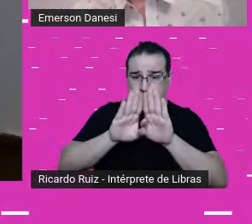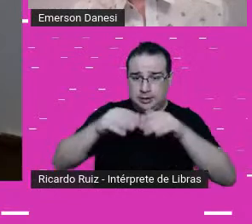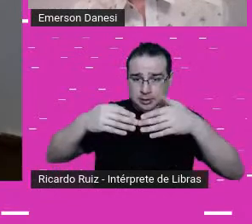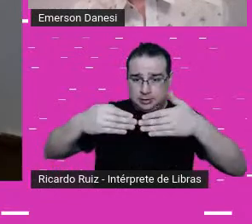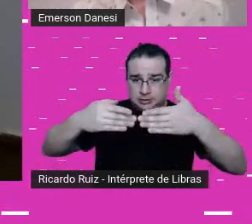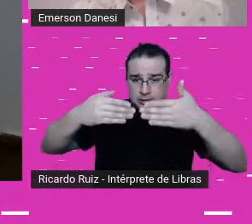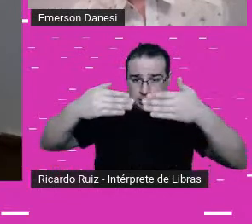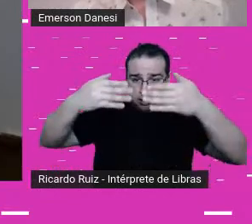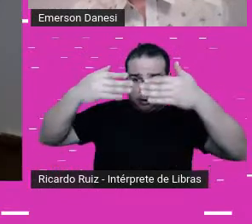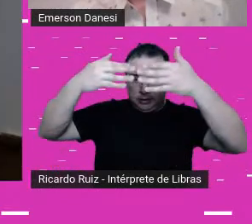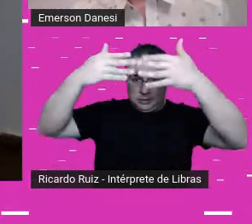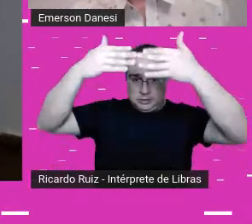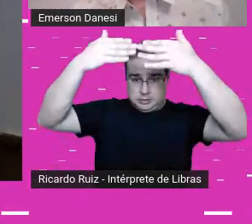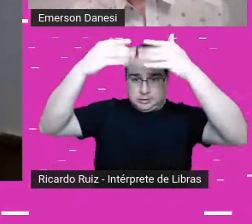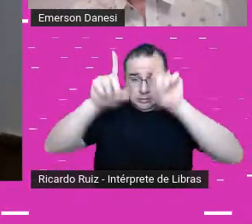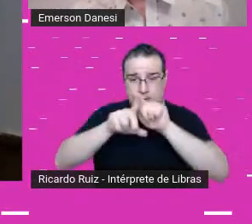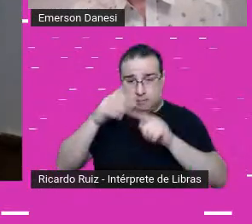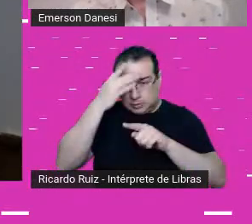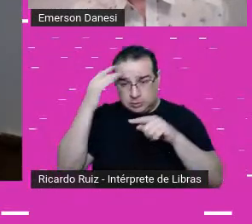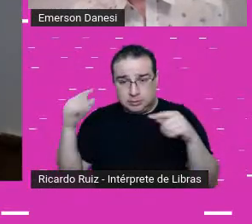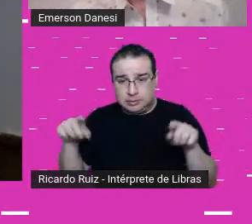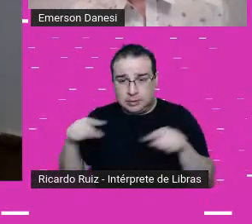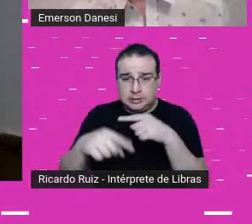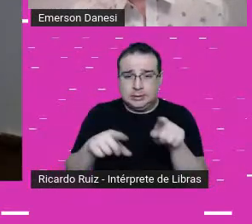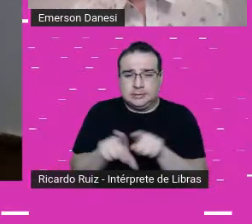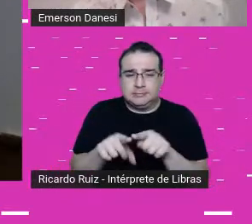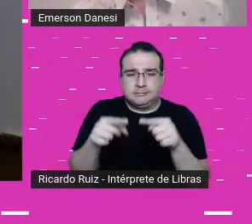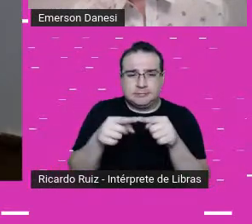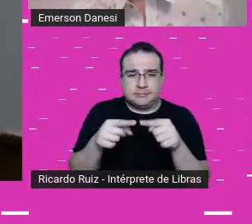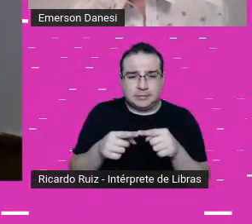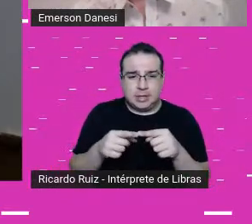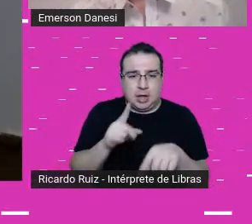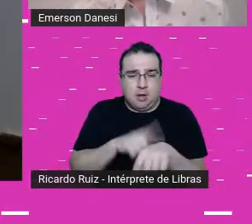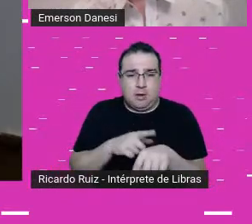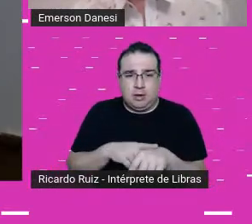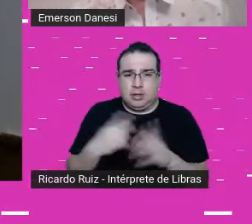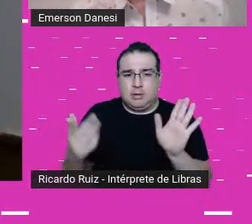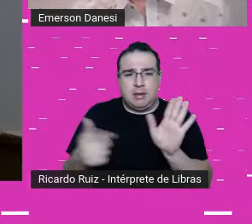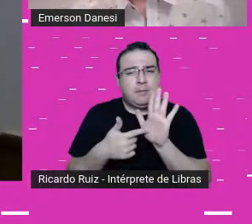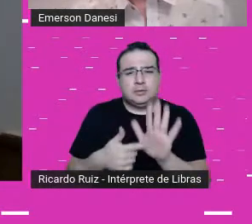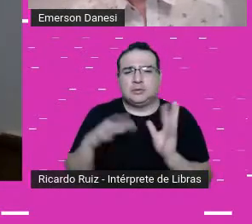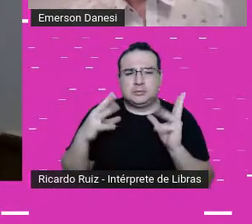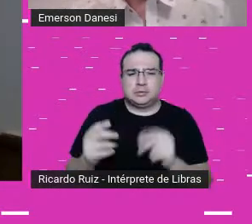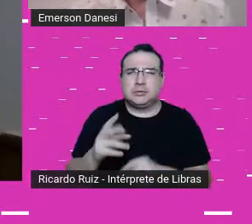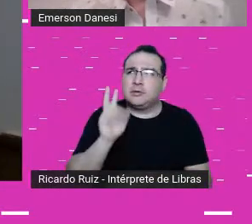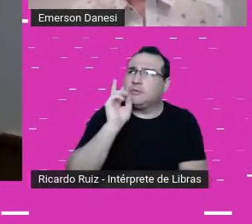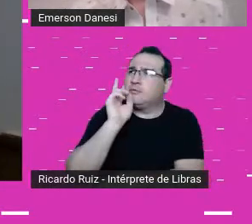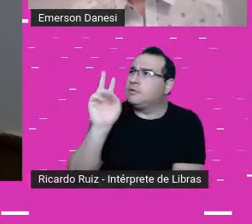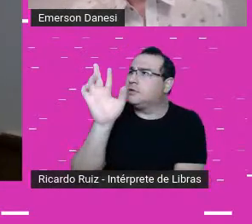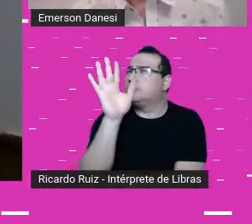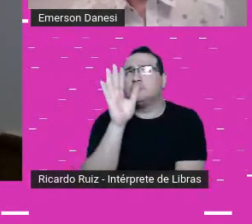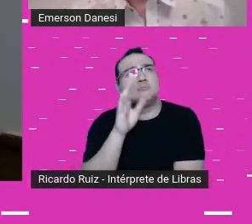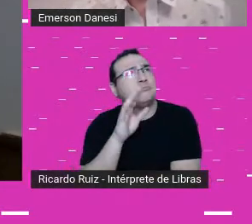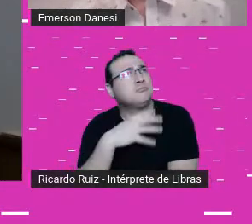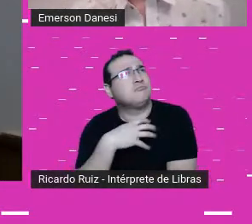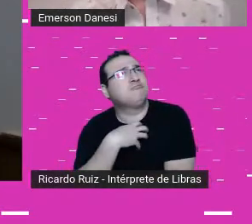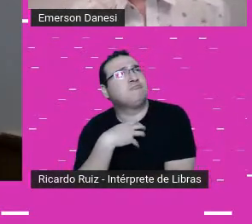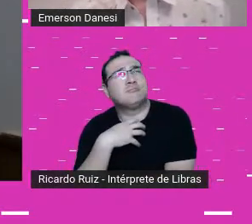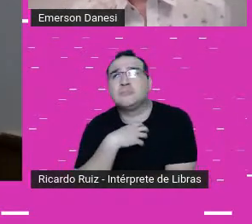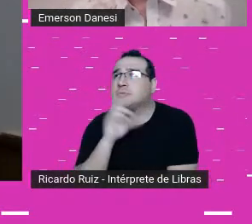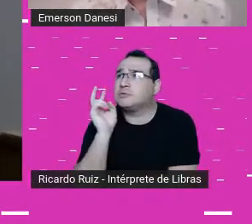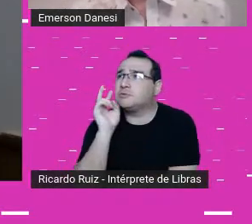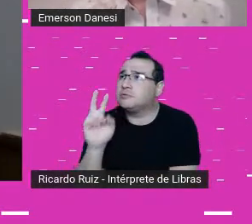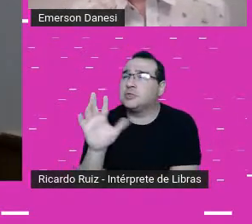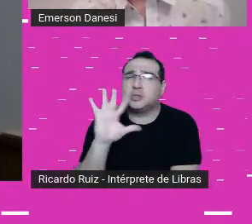e na hora das pessoas passarem, mas que também estavam à mostra, então tinha um pouco isso também, as cortinas não tinha